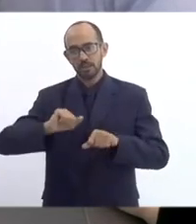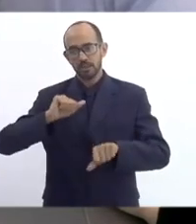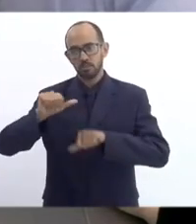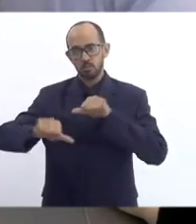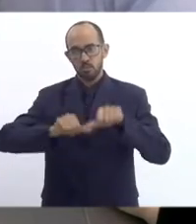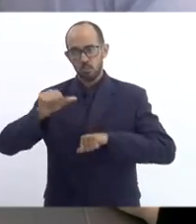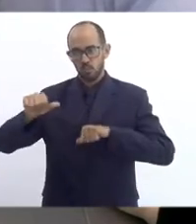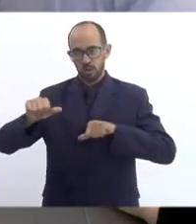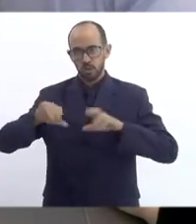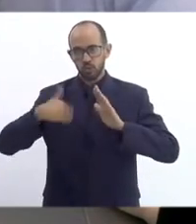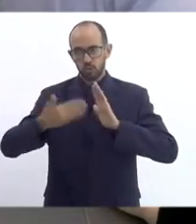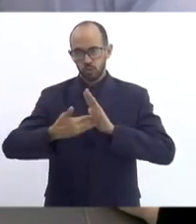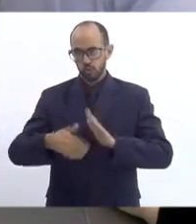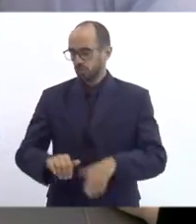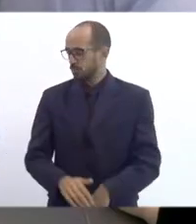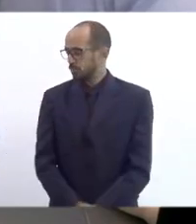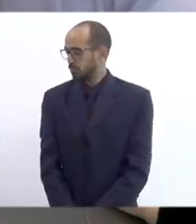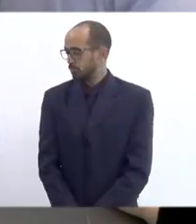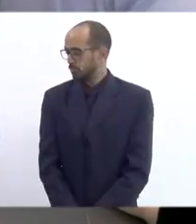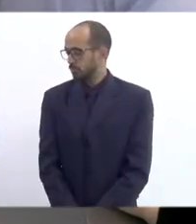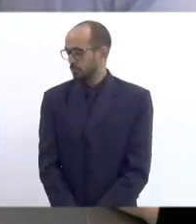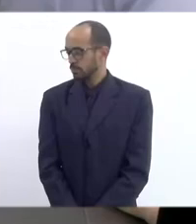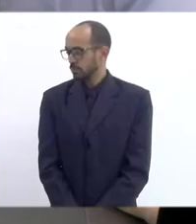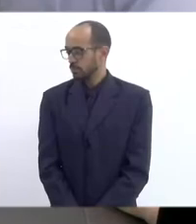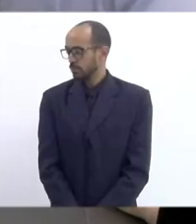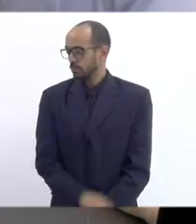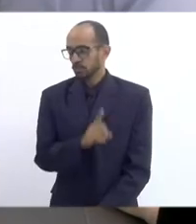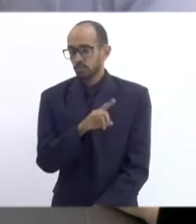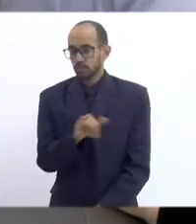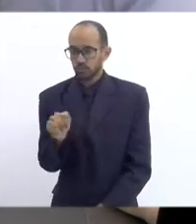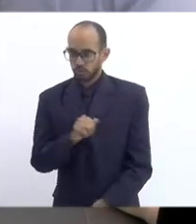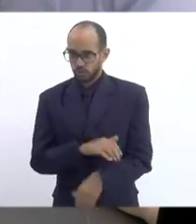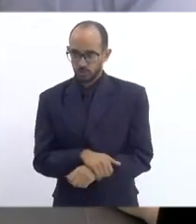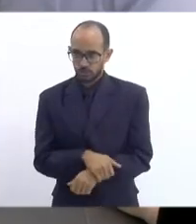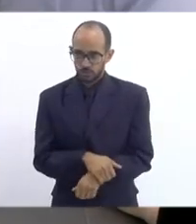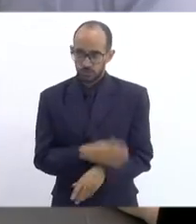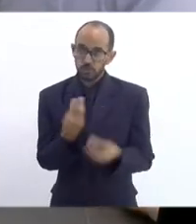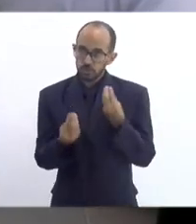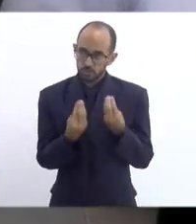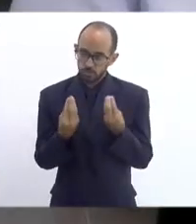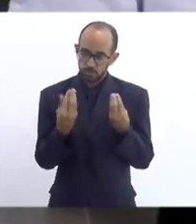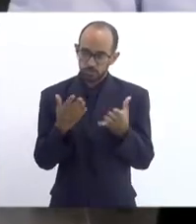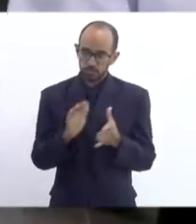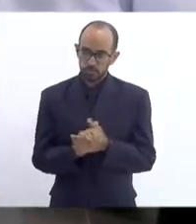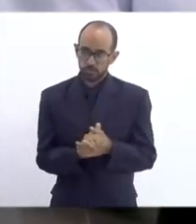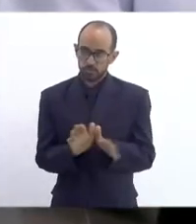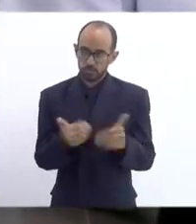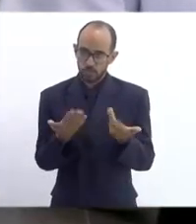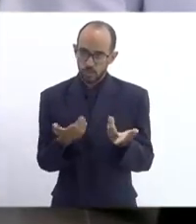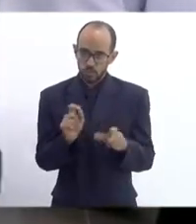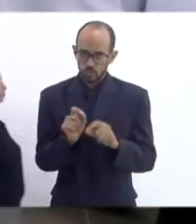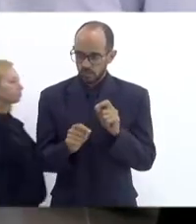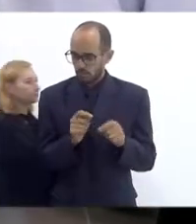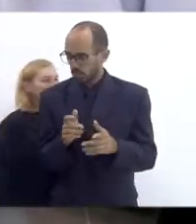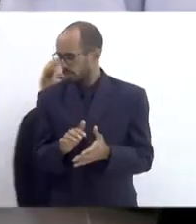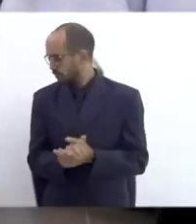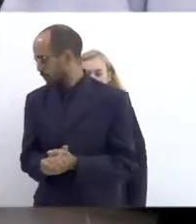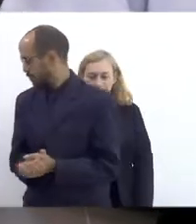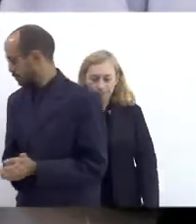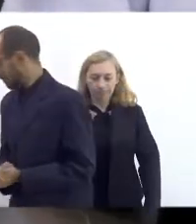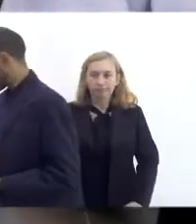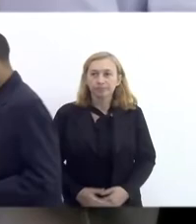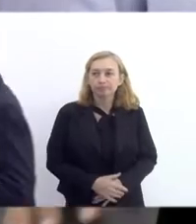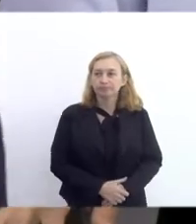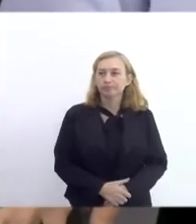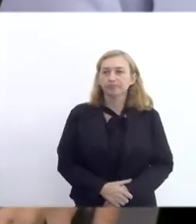mudando ou o dia ou o nome, ou seja, pegando uma carona para dizer, não. Então. Faça por